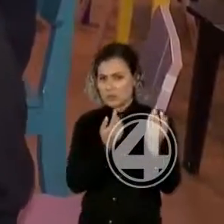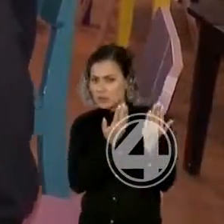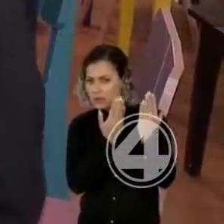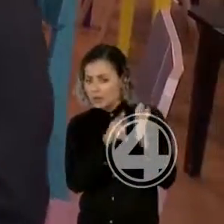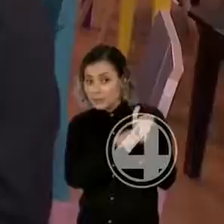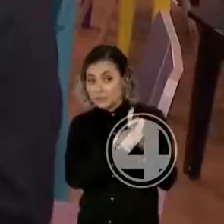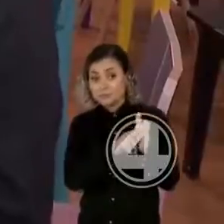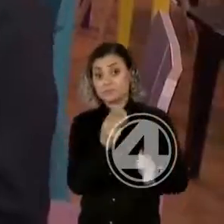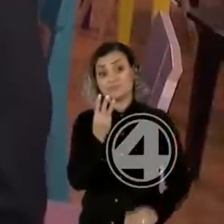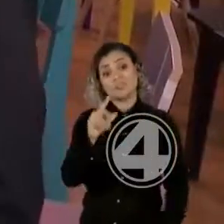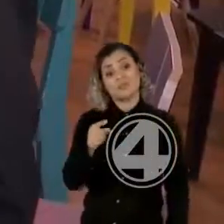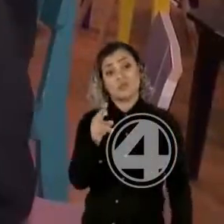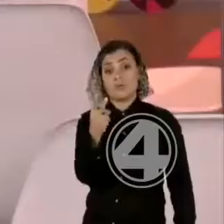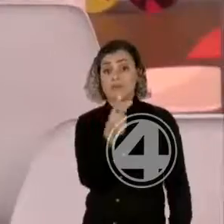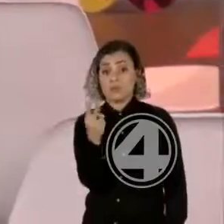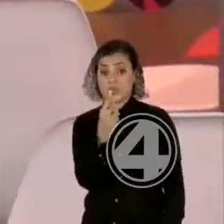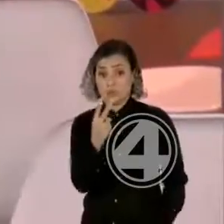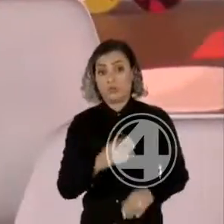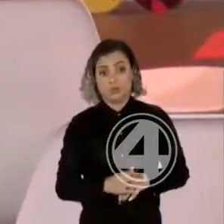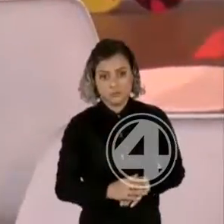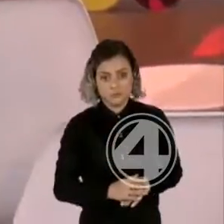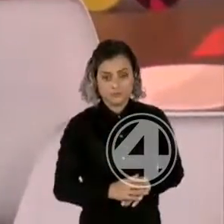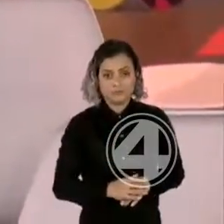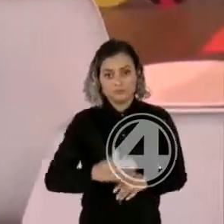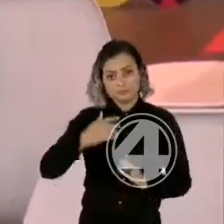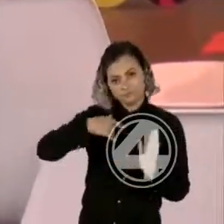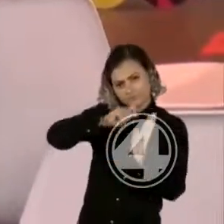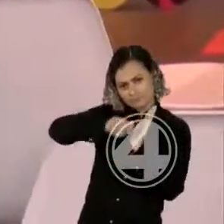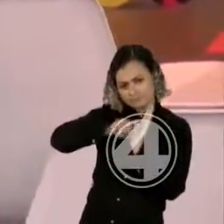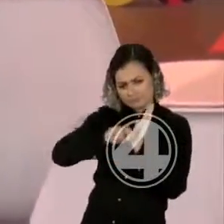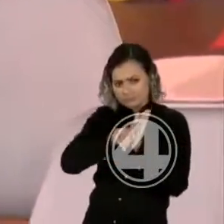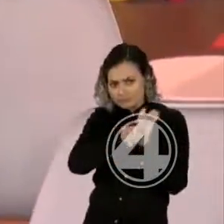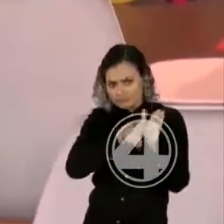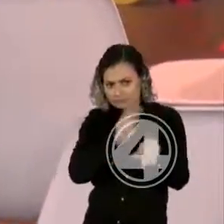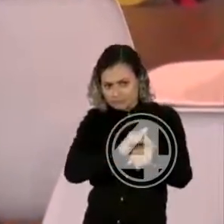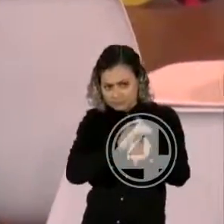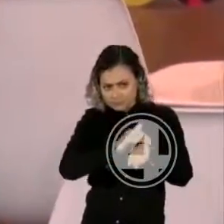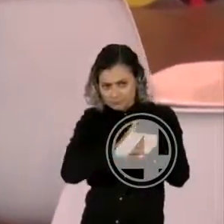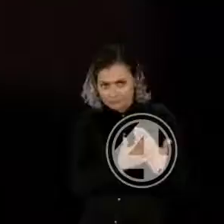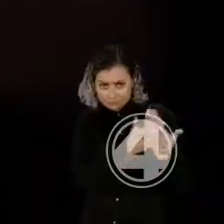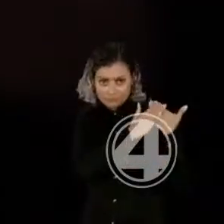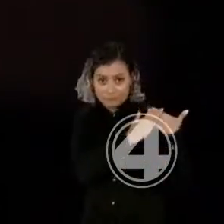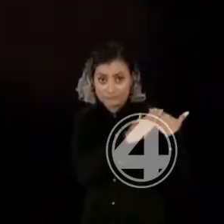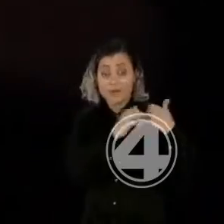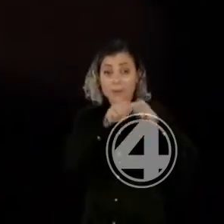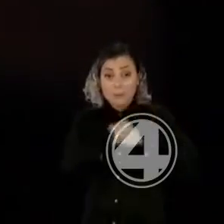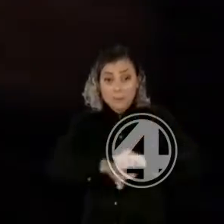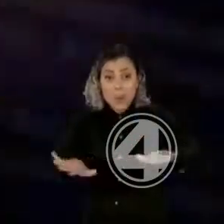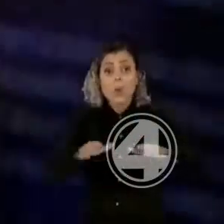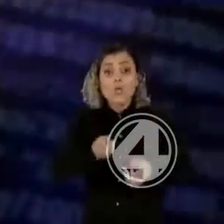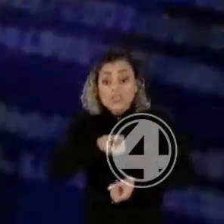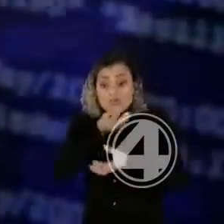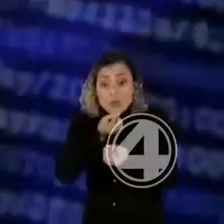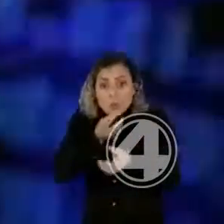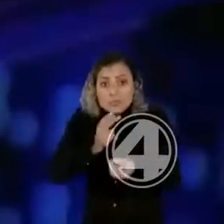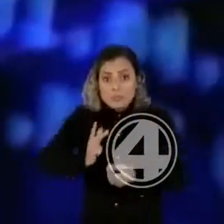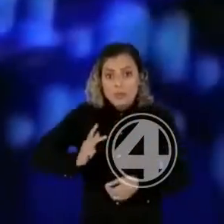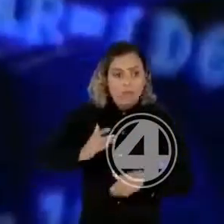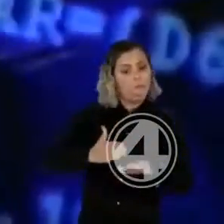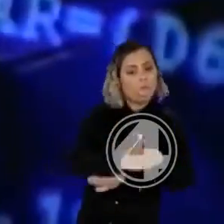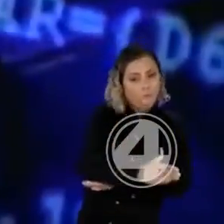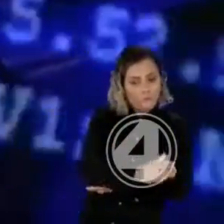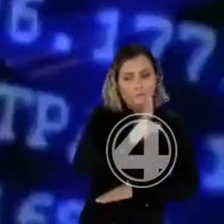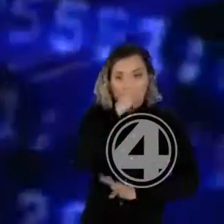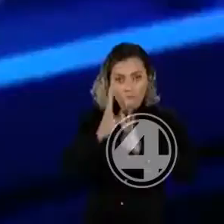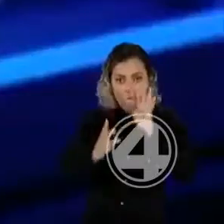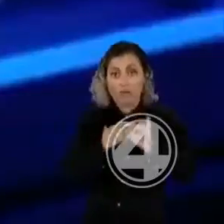ficou em 3,22. Para os autores da pesquisa, os escândalos envolvendo o uso de dados, as notícias